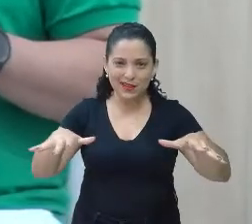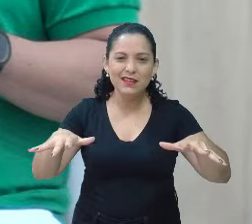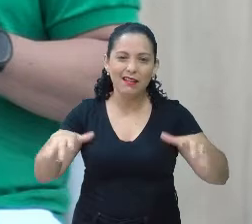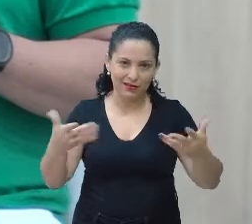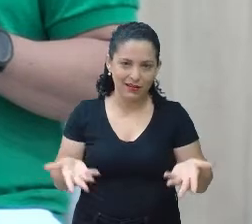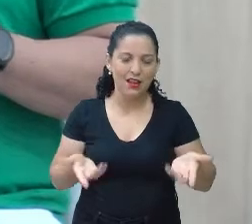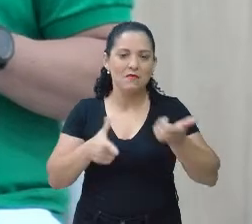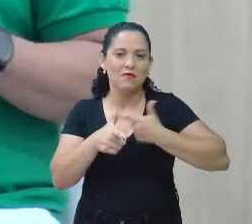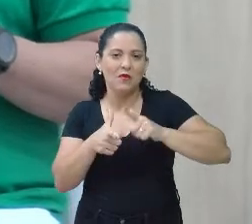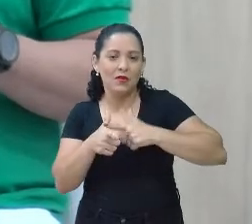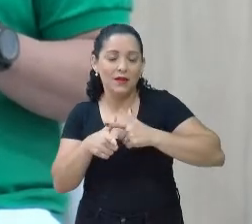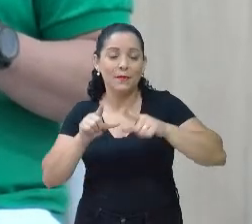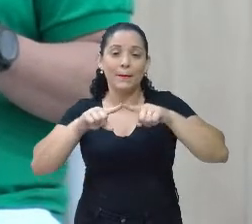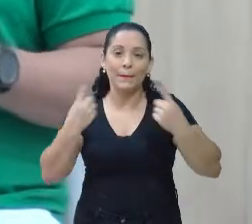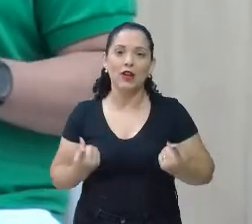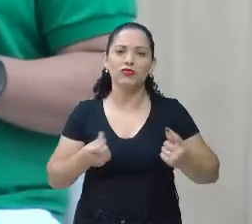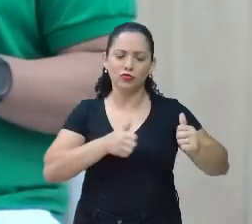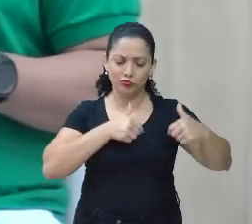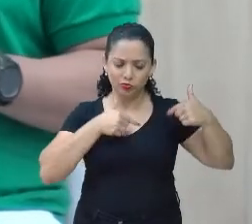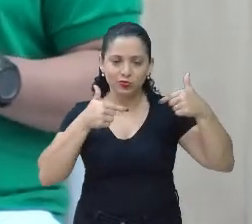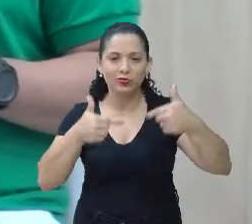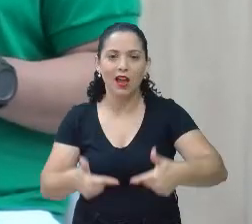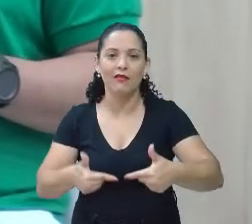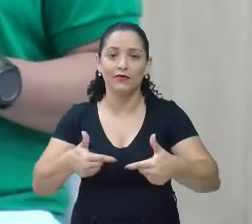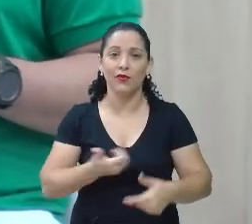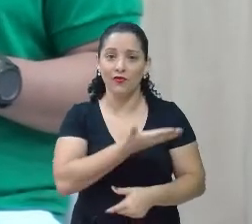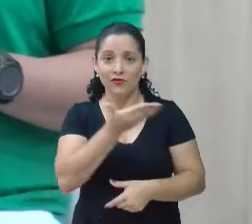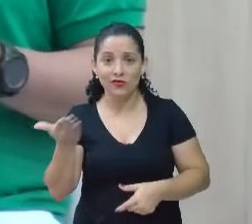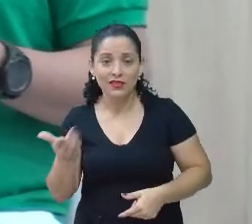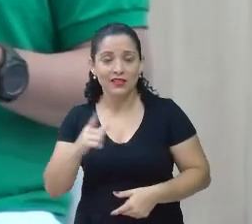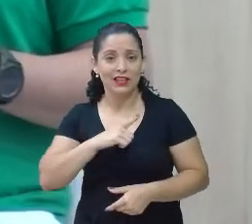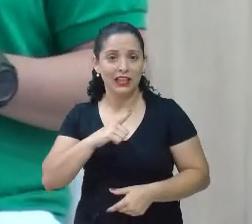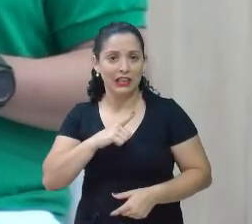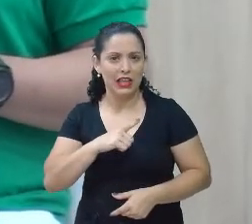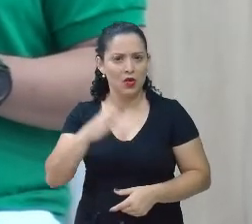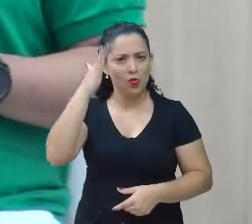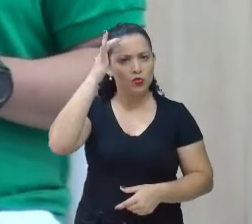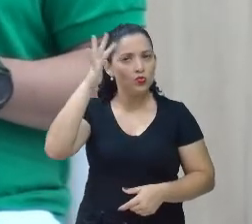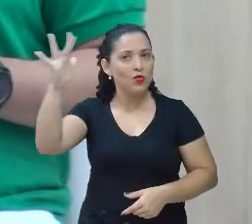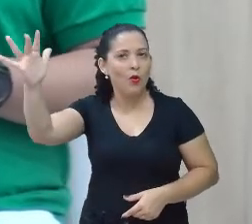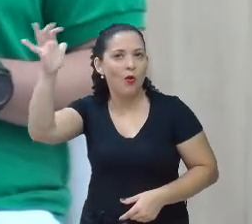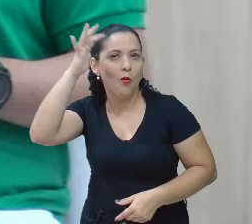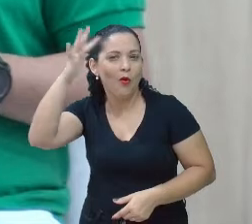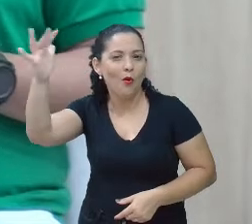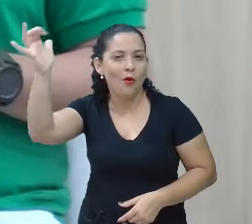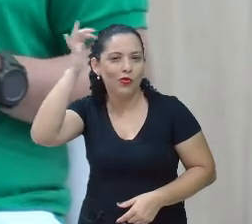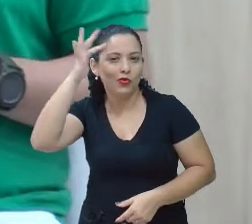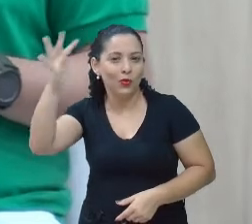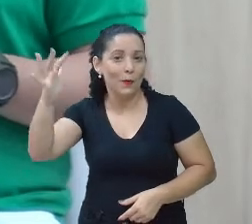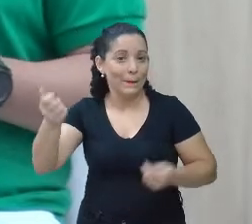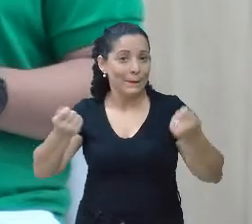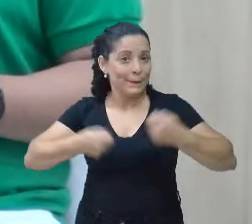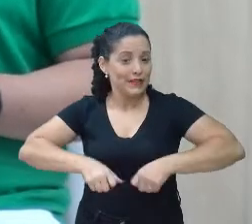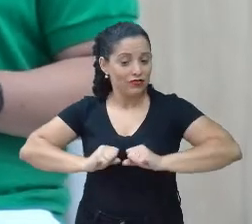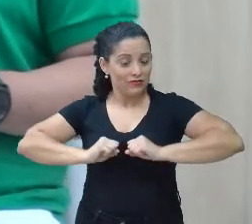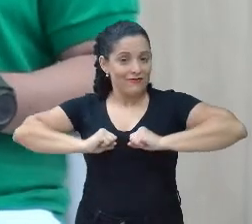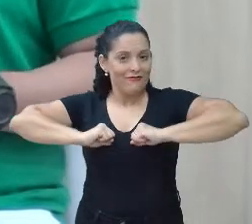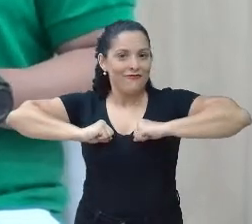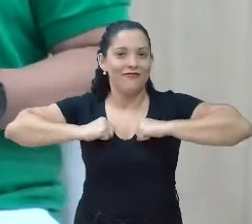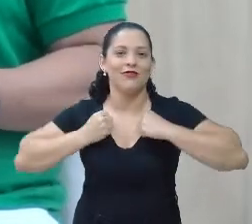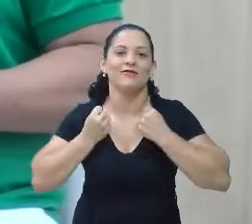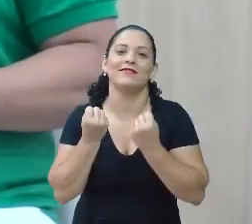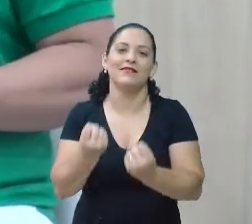quando você tem um sonho de ser alguma coisa, você, independente de qualquer coisa, você tem que lutar por ela e você vai